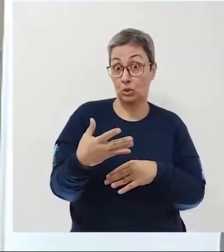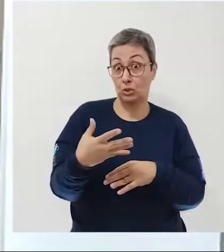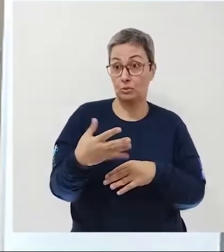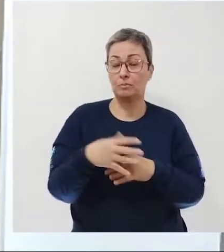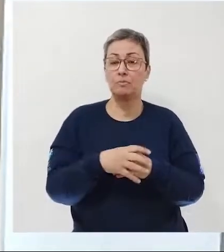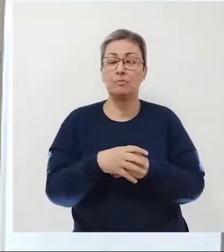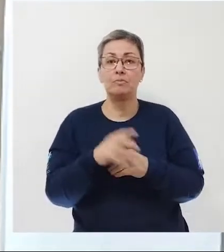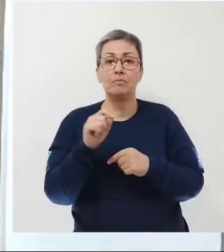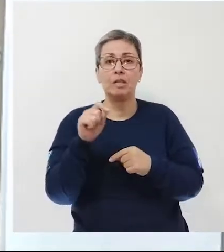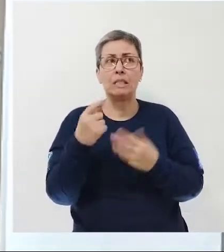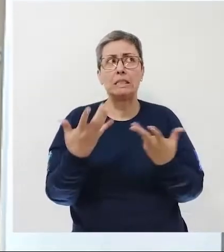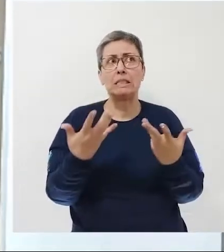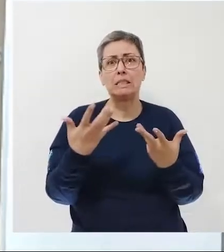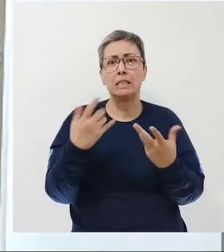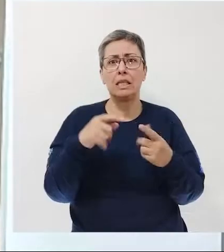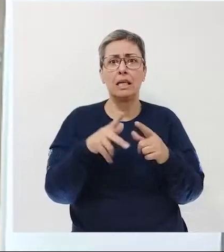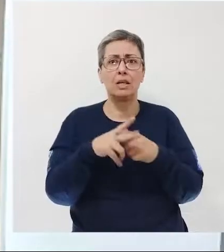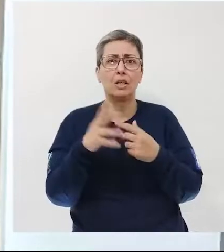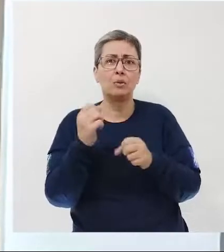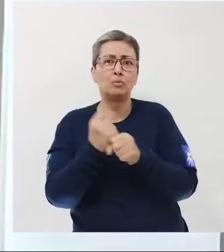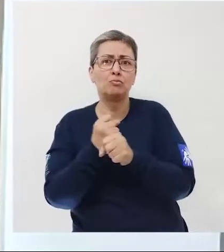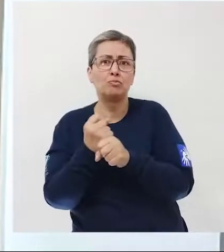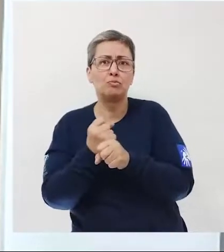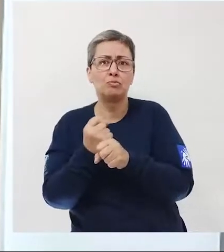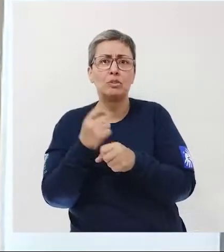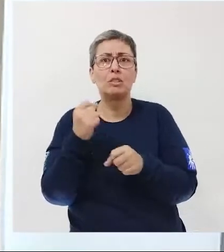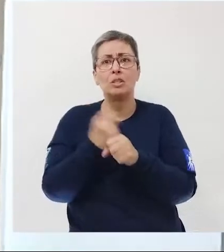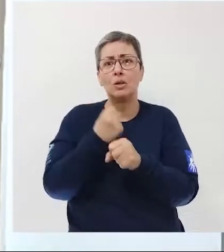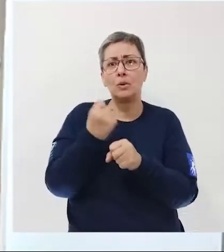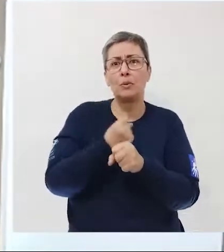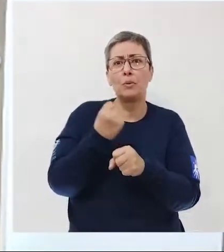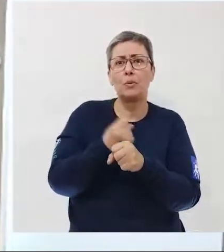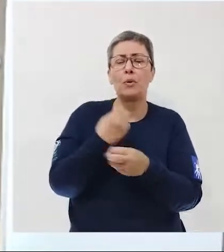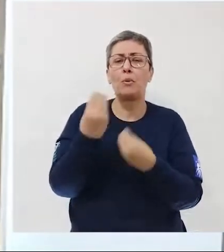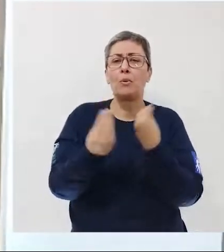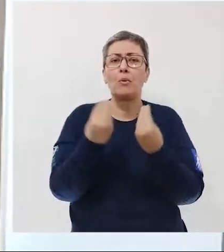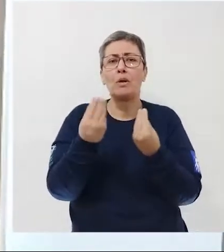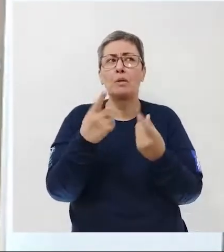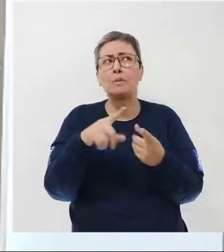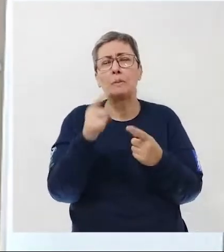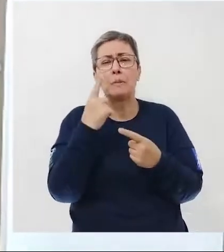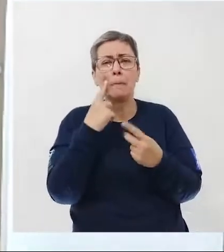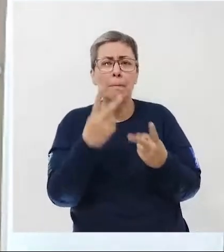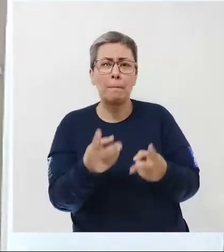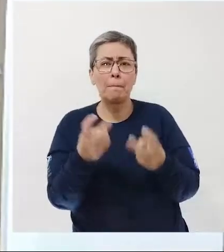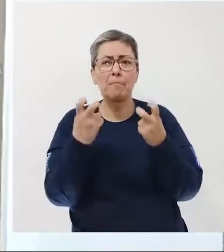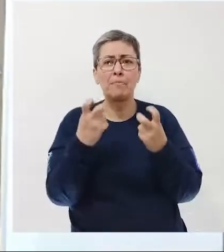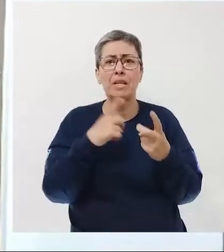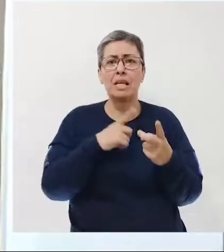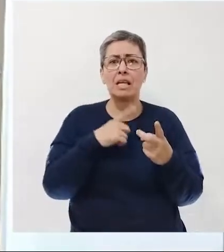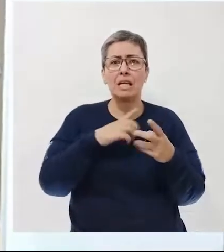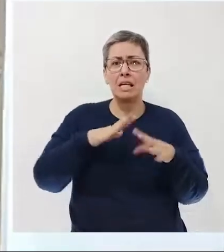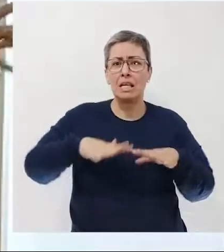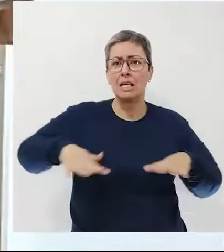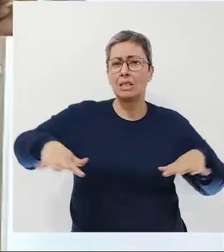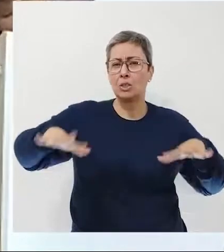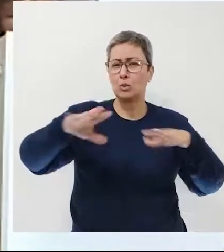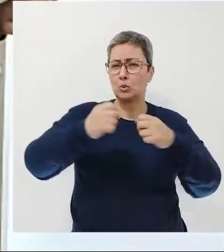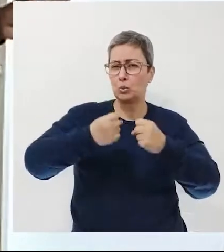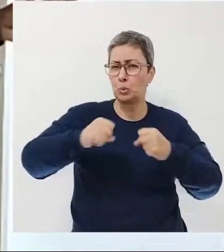nova e está querendo reformar essa casa. E aí você percebe que lá tem uma